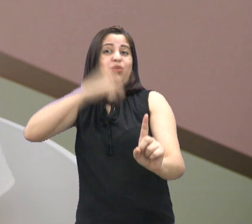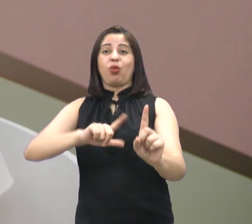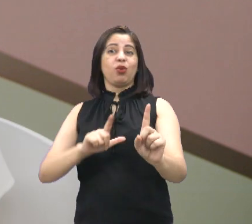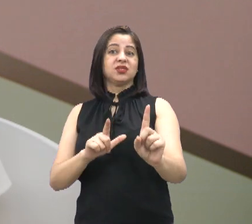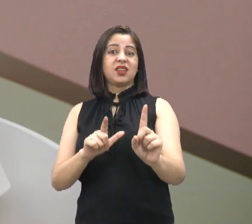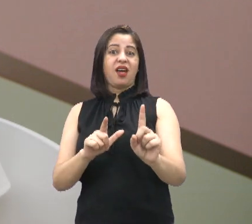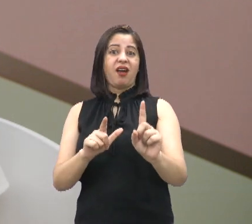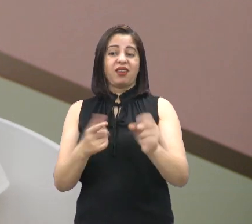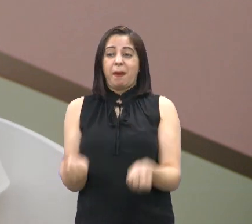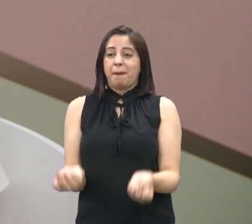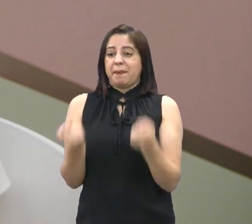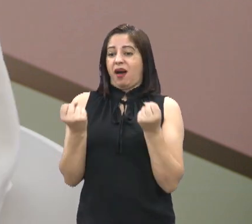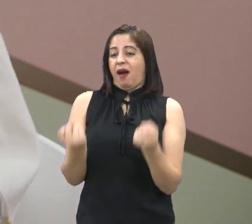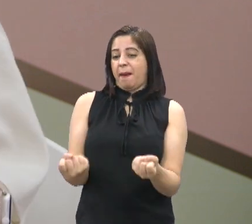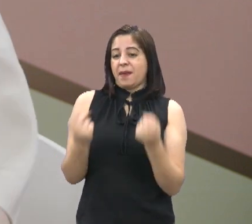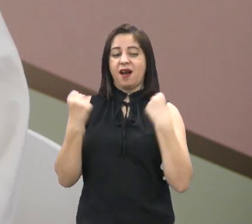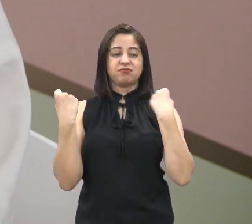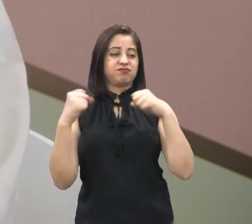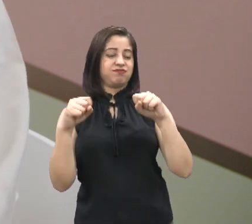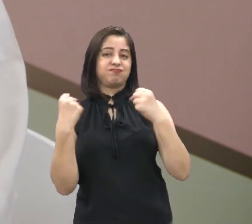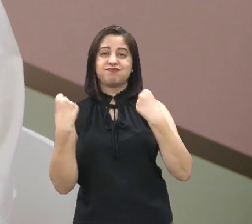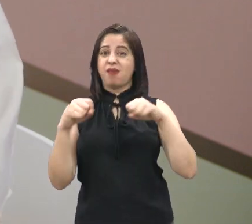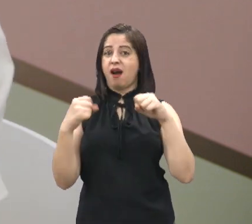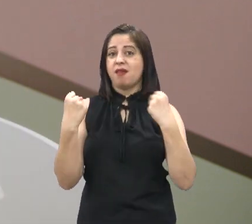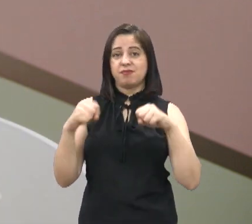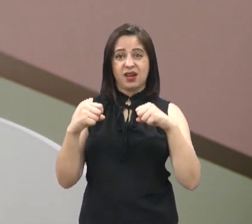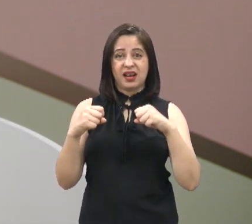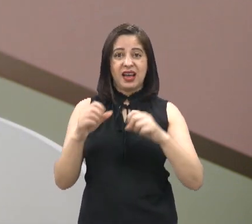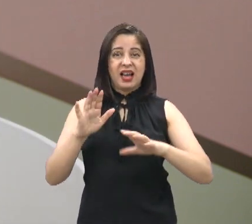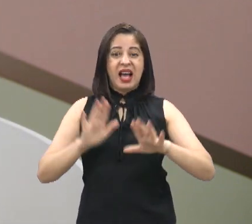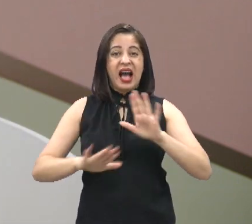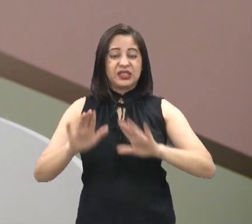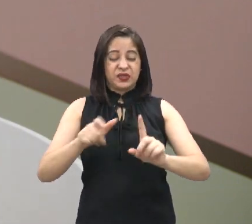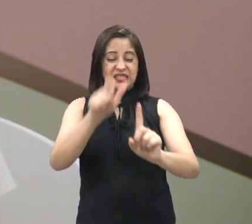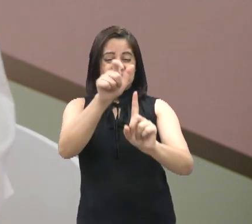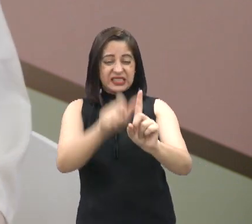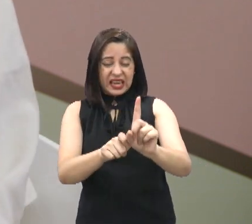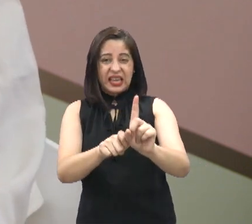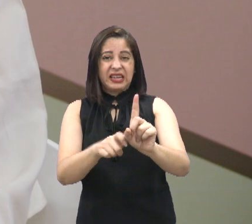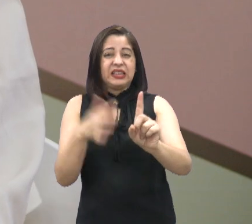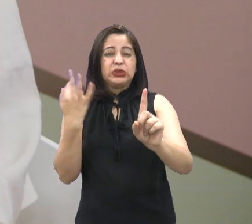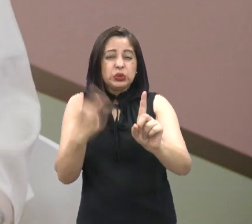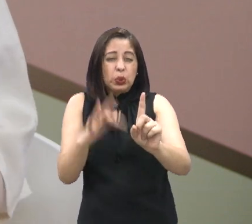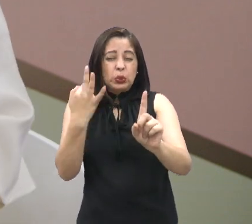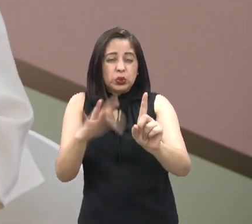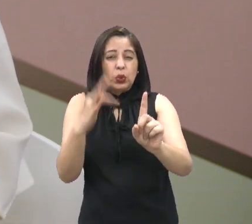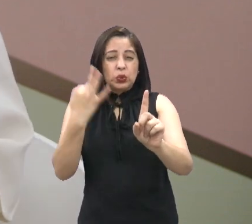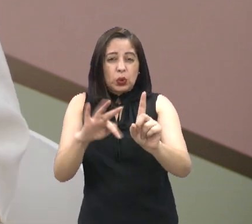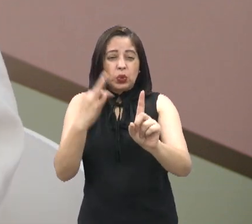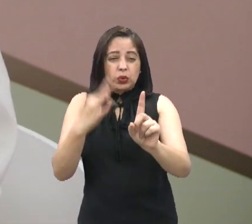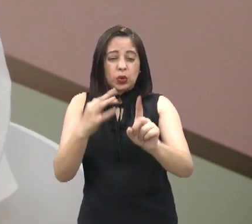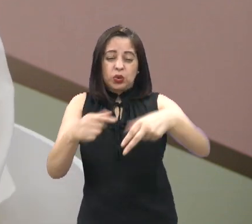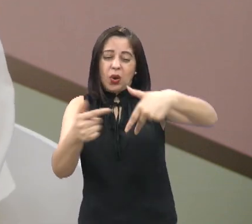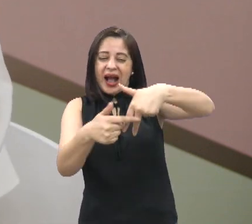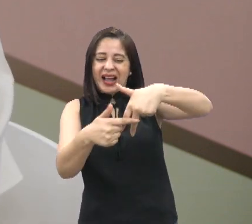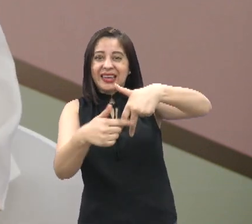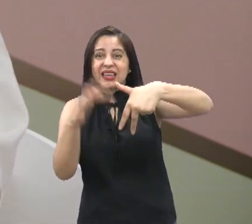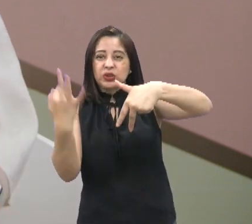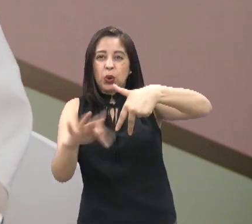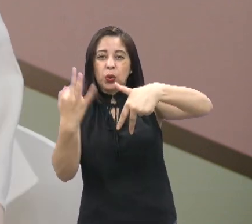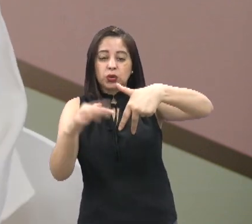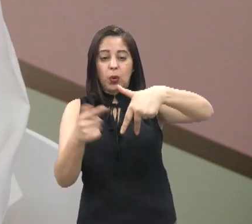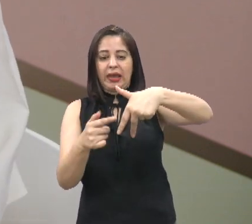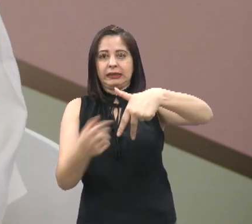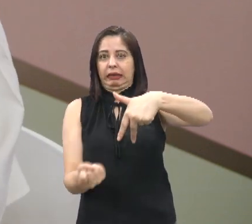limitação da prática de atividade física. Sim. Às vezes ele está com dor, ele vai forçar mais o outro membro para poupar aquele, porque está ali sendo forçado a fazer alguma coisa. E às